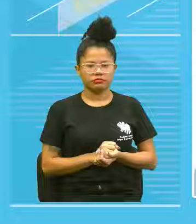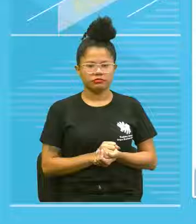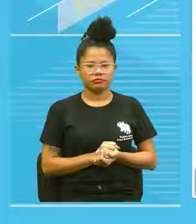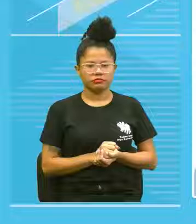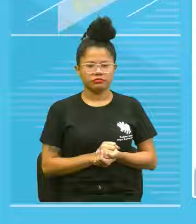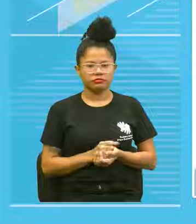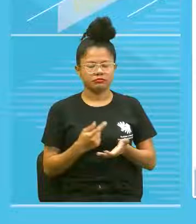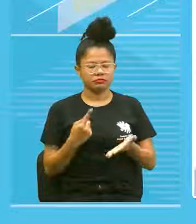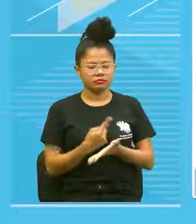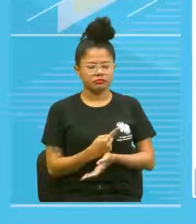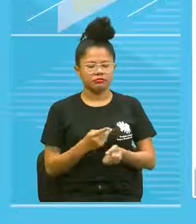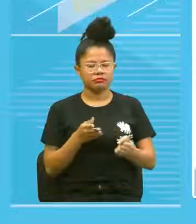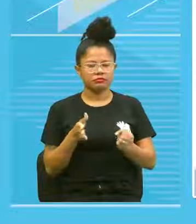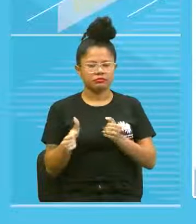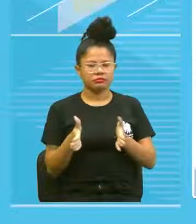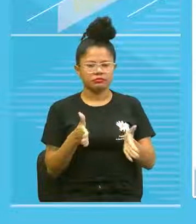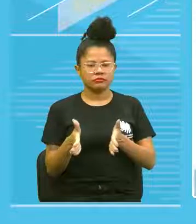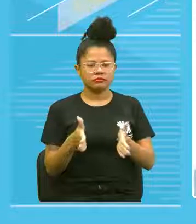e nesse período